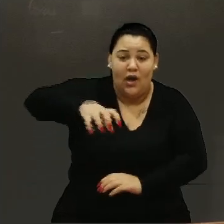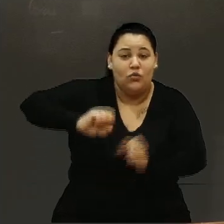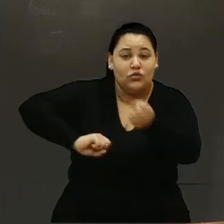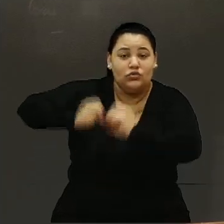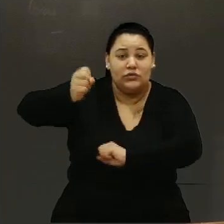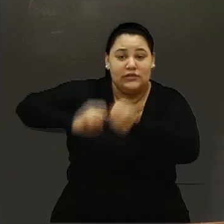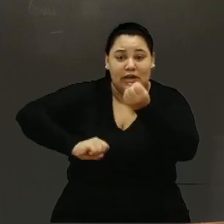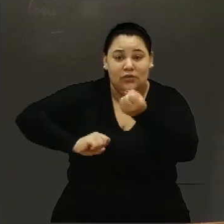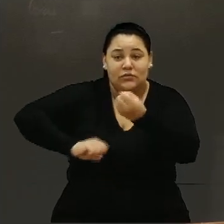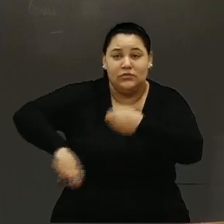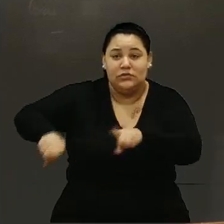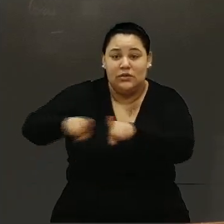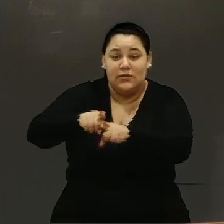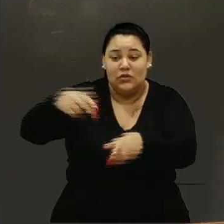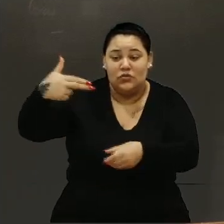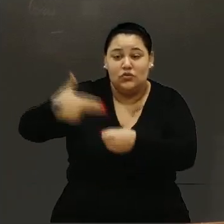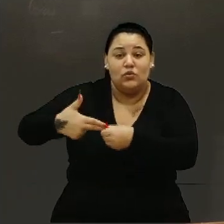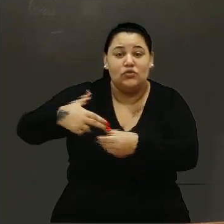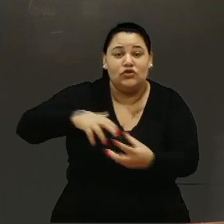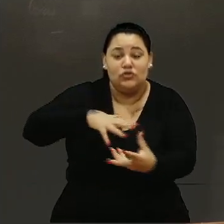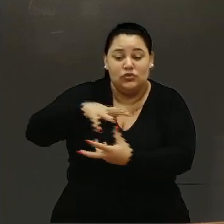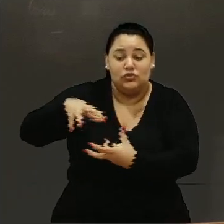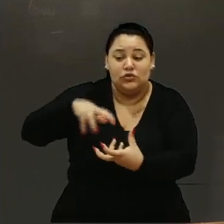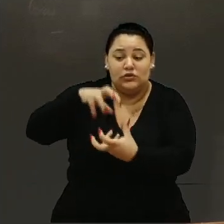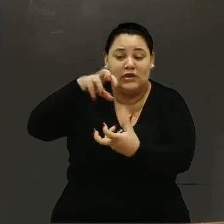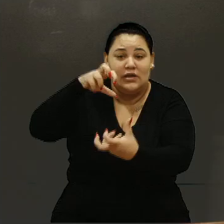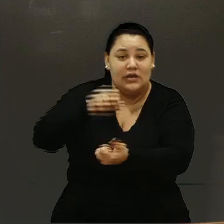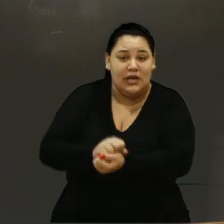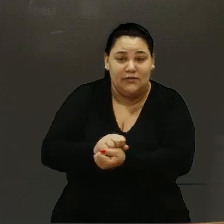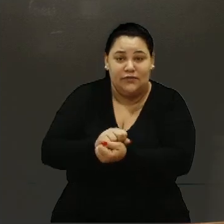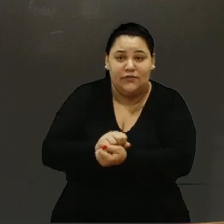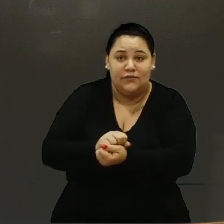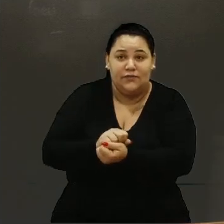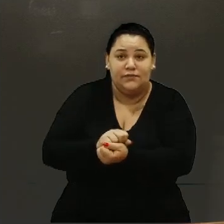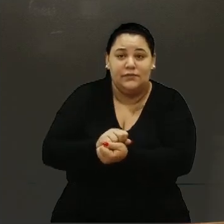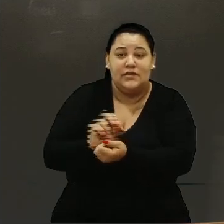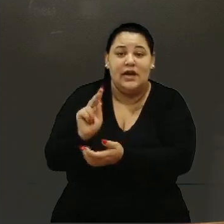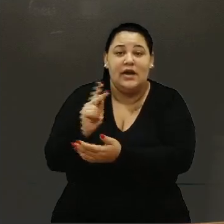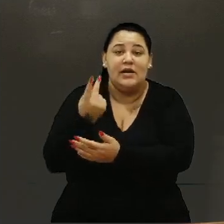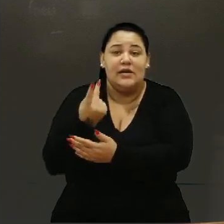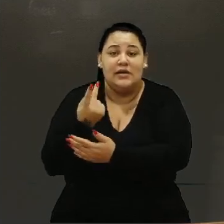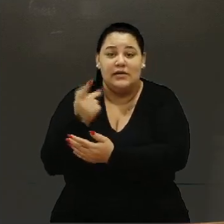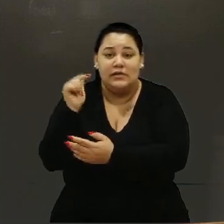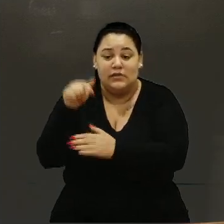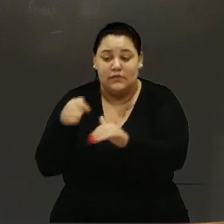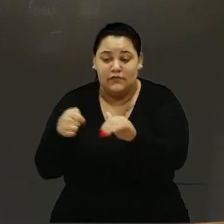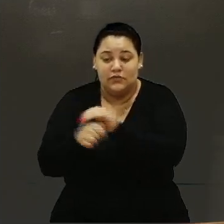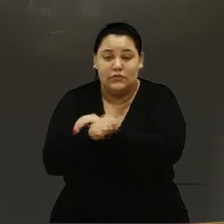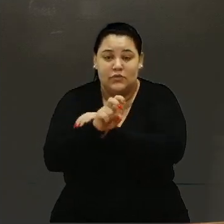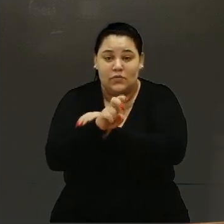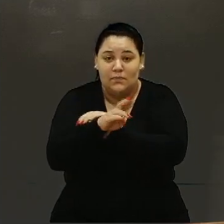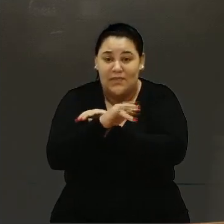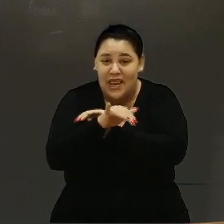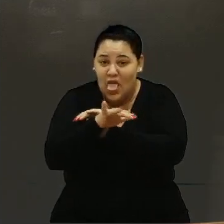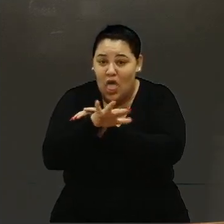com combustíveis sustentáveis e hidrogênio, com investimento de 5 bilhões de